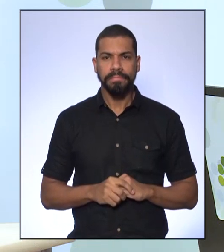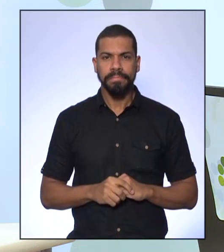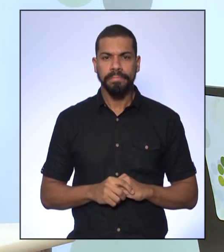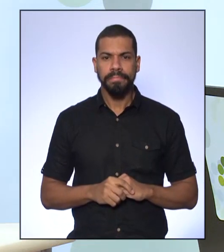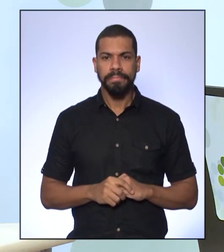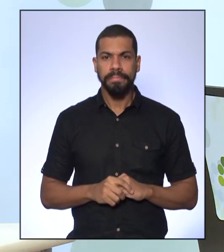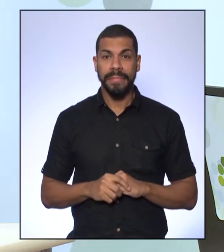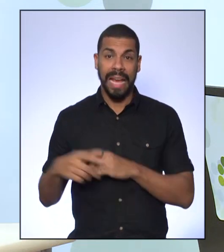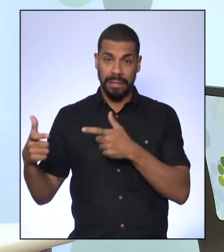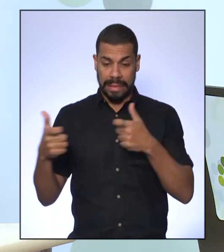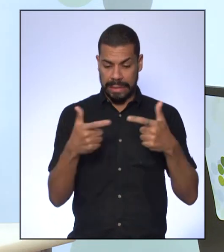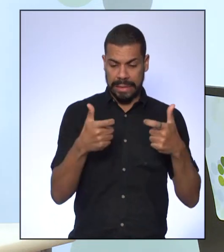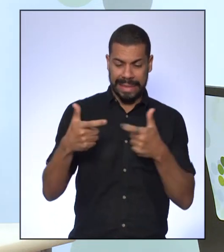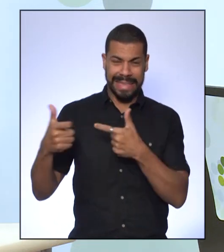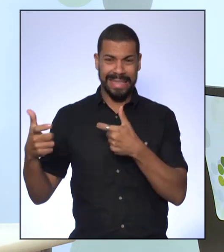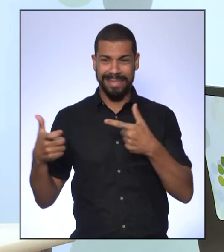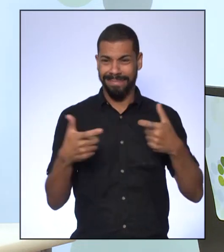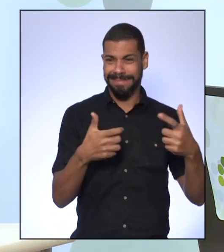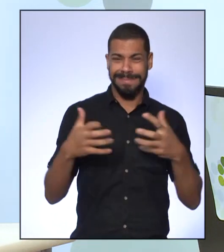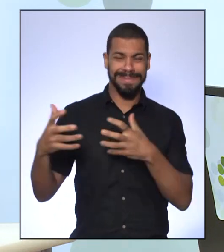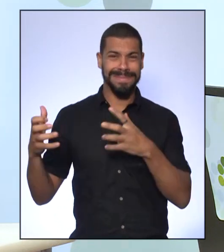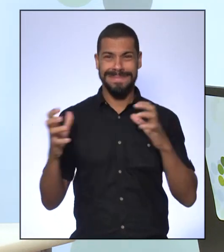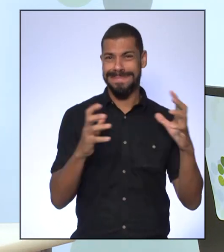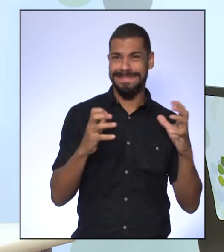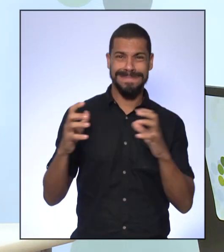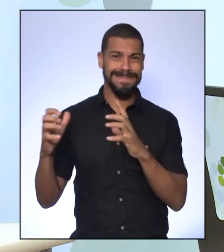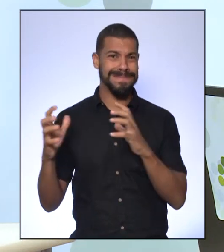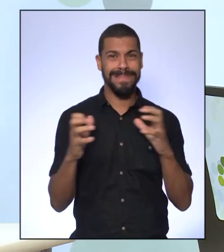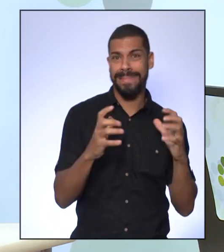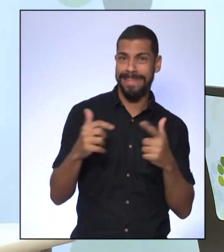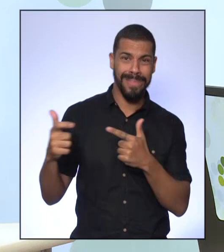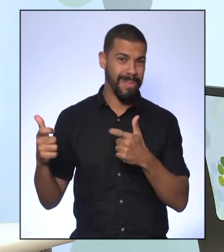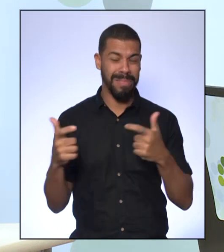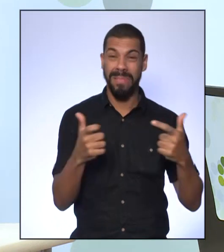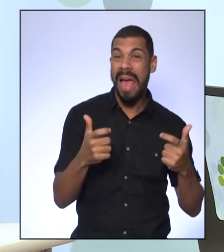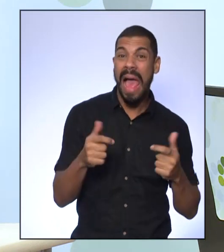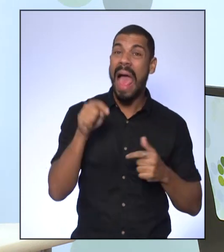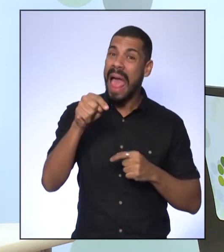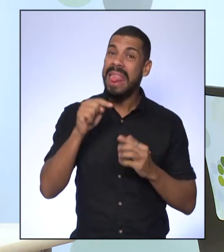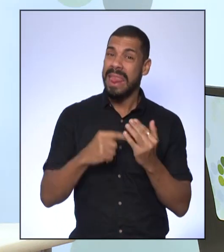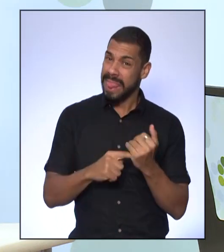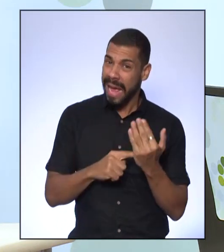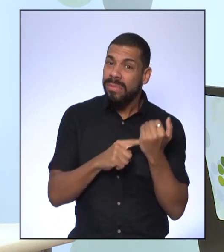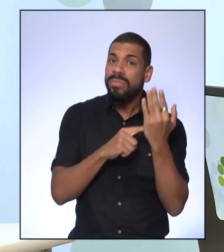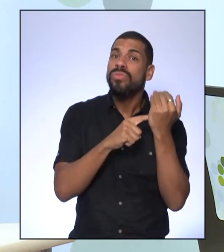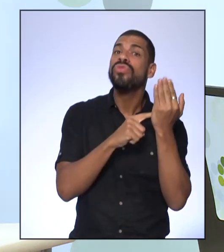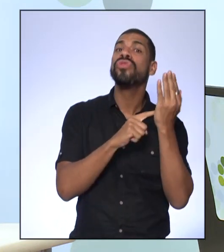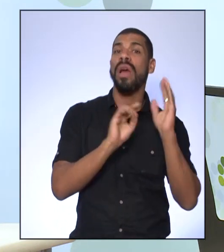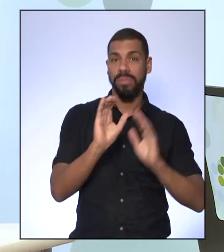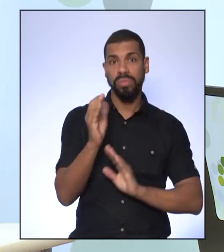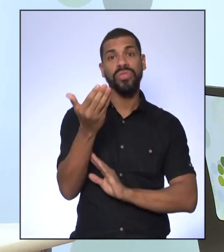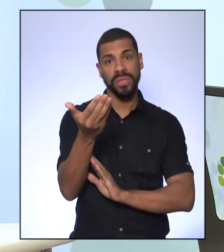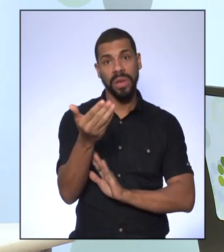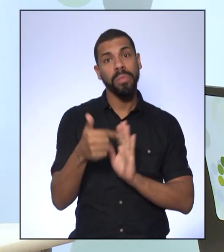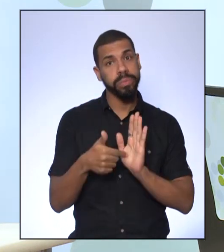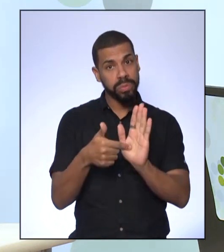da guerra, né? Felizmente, essa tecnologia se desenvolveu por causa disso, tá?